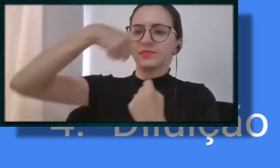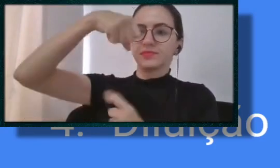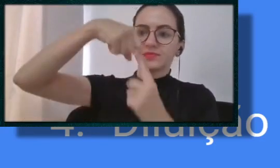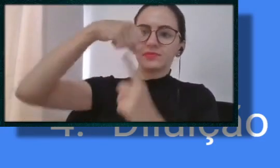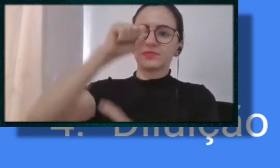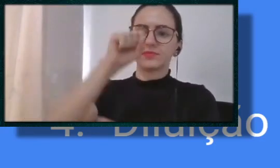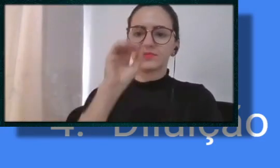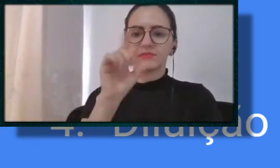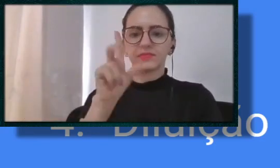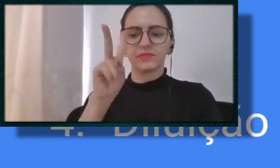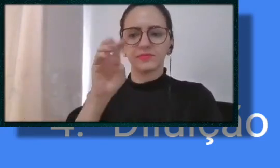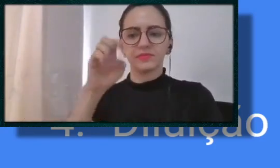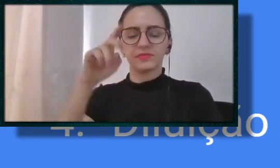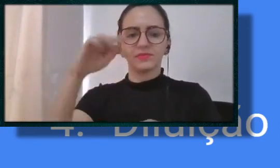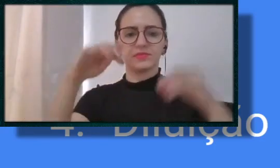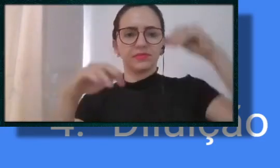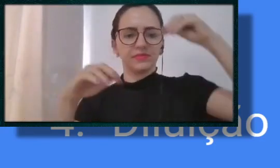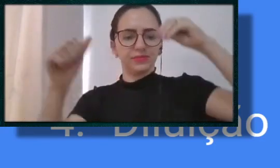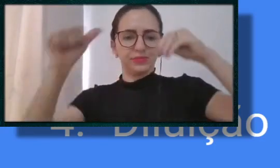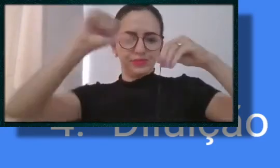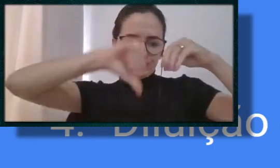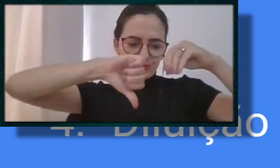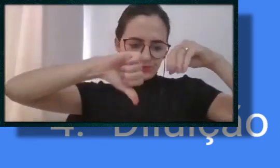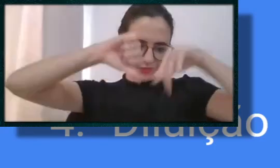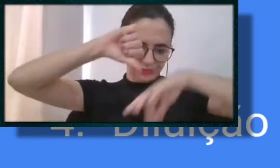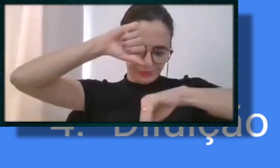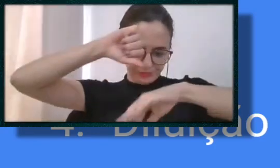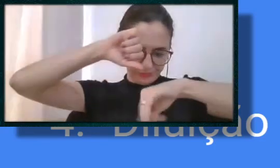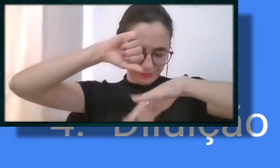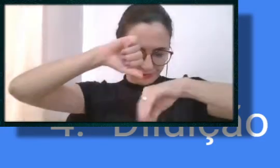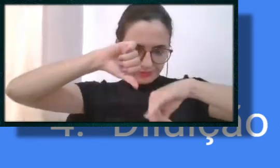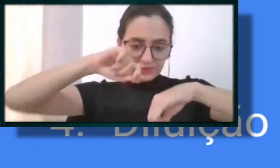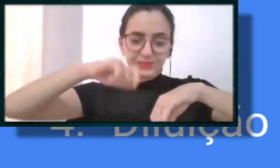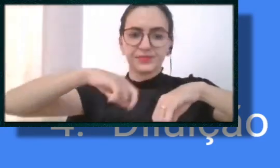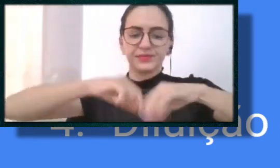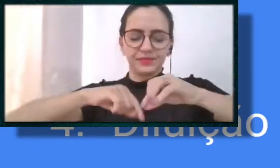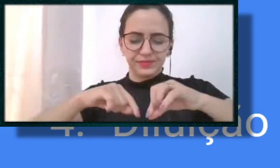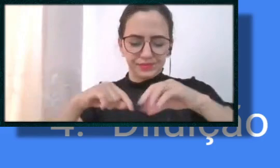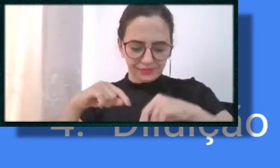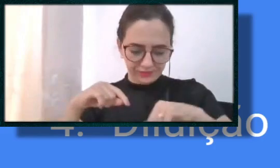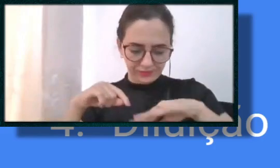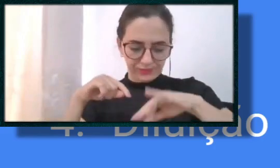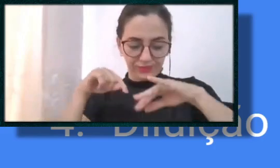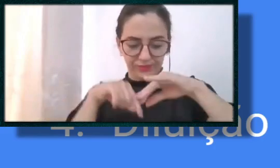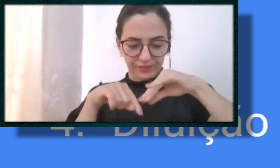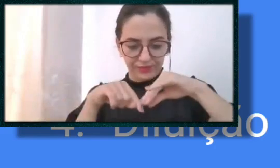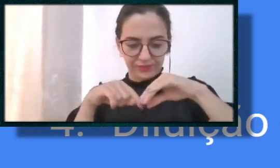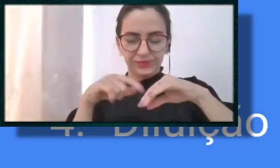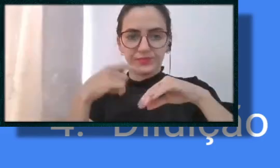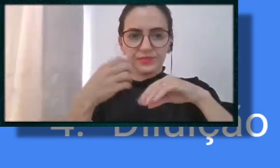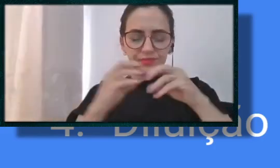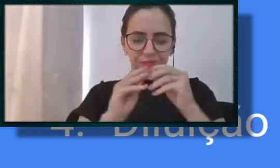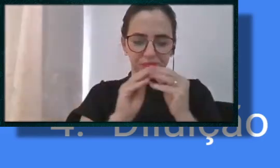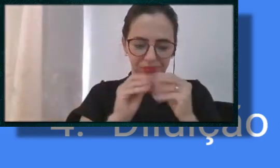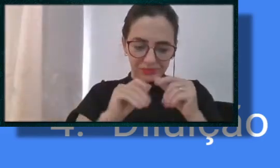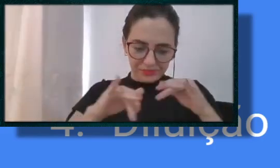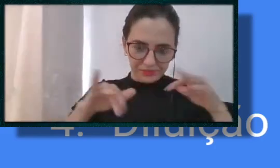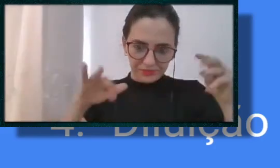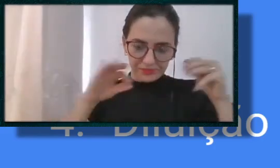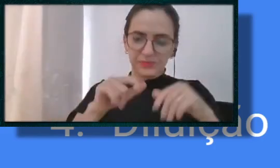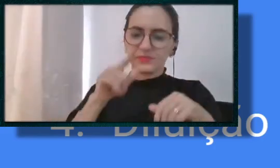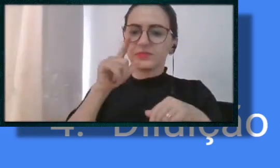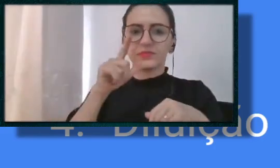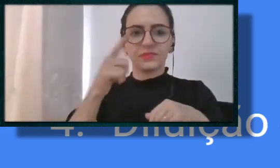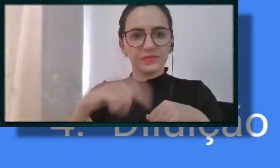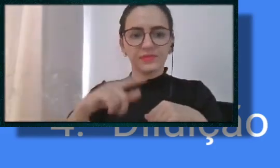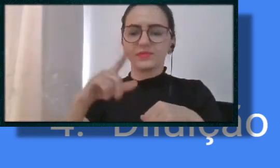solvente. Então, a partir do momento que você faz uma diluição, onde você coloca solvente, o soluto você não mexe nessa quantidade, ele